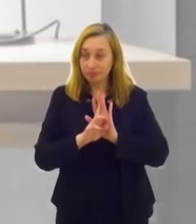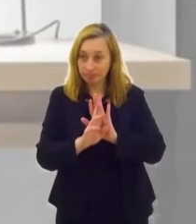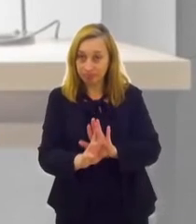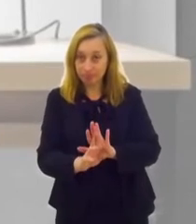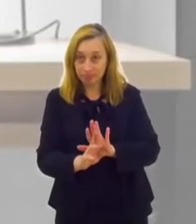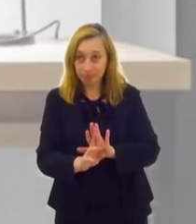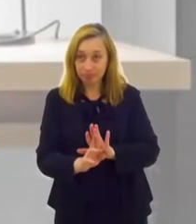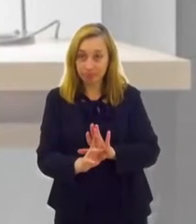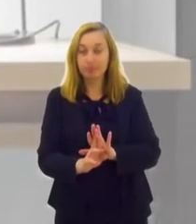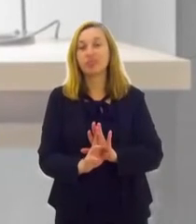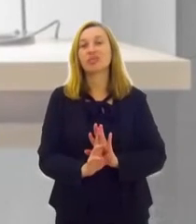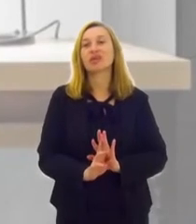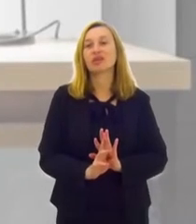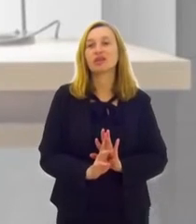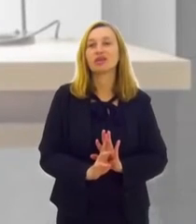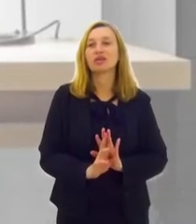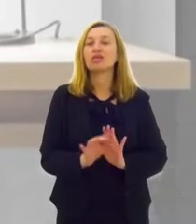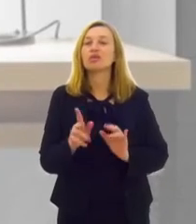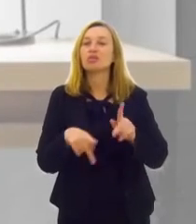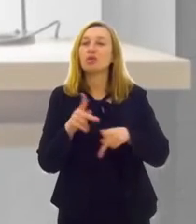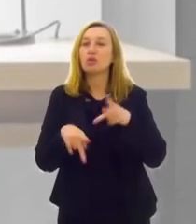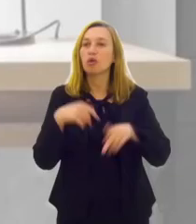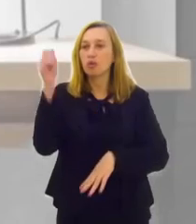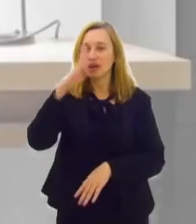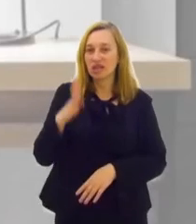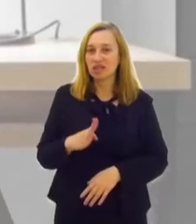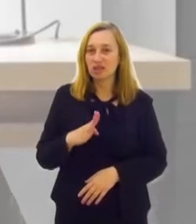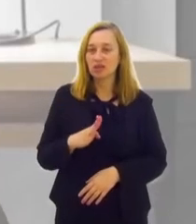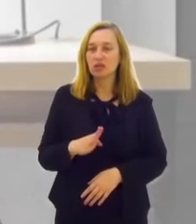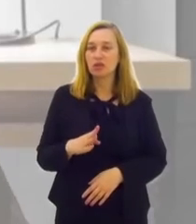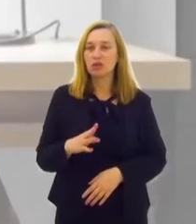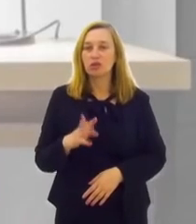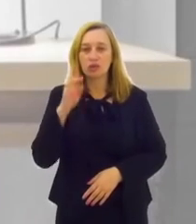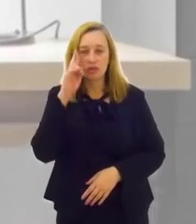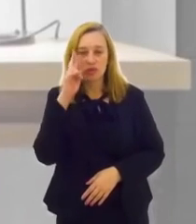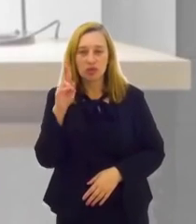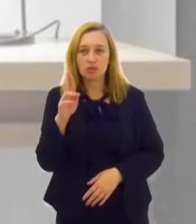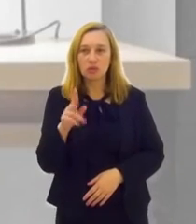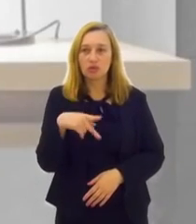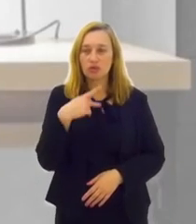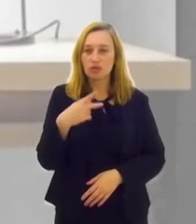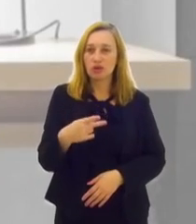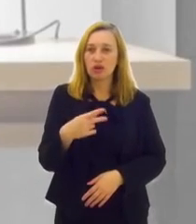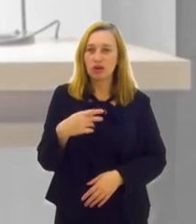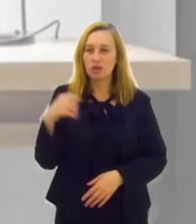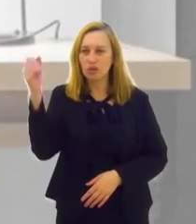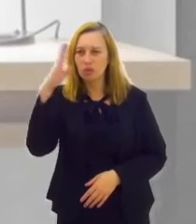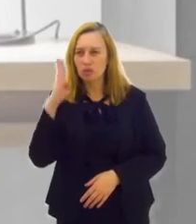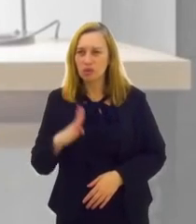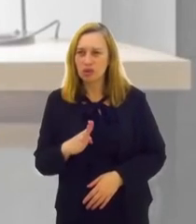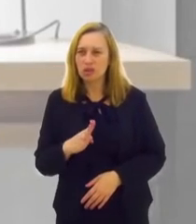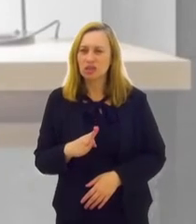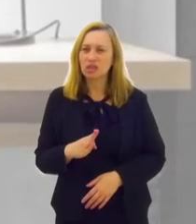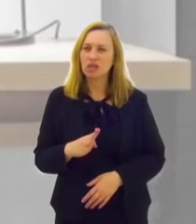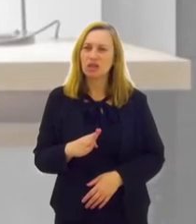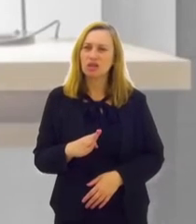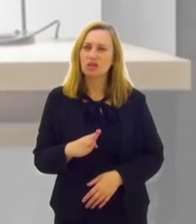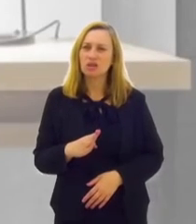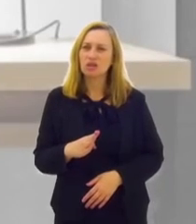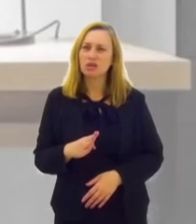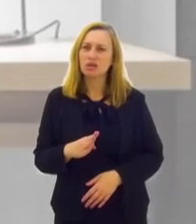tão representativo assim, da população brasileira. Que o senhor atribui o brasileiro estar